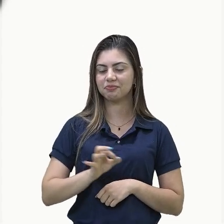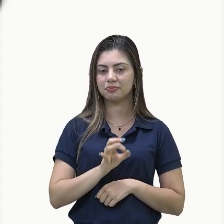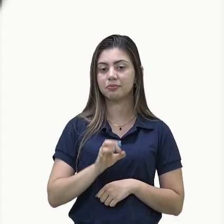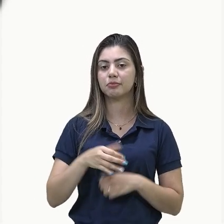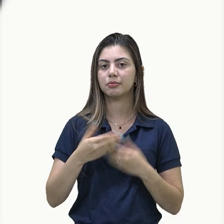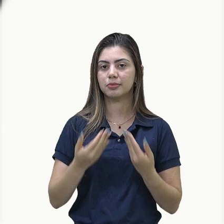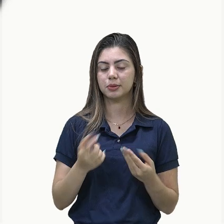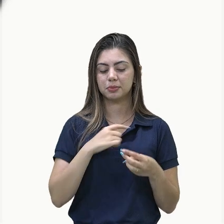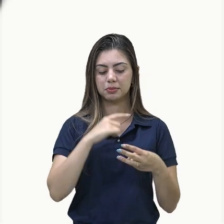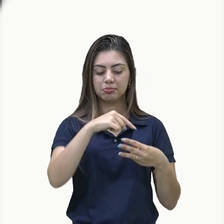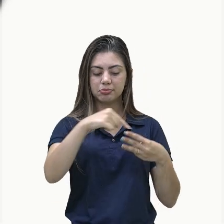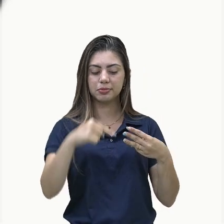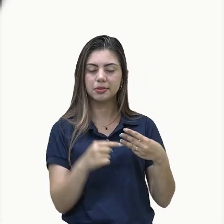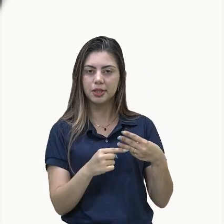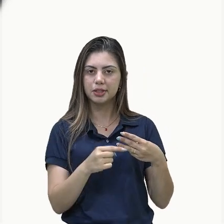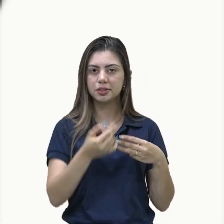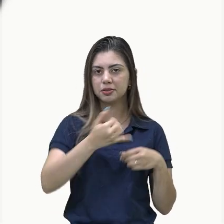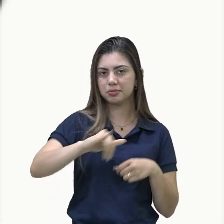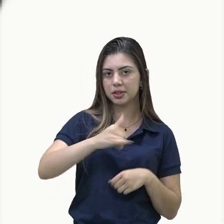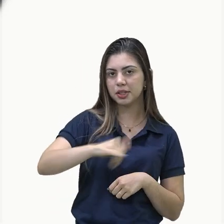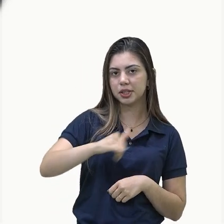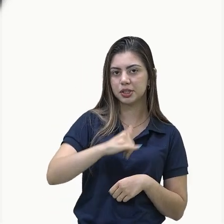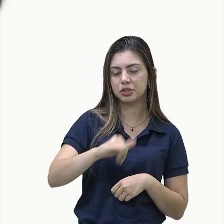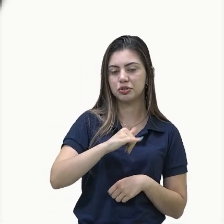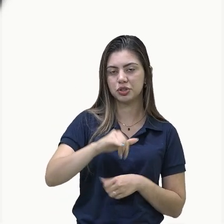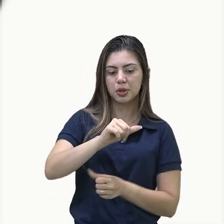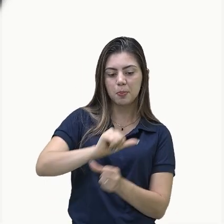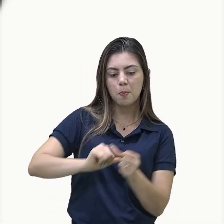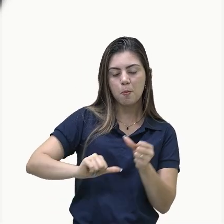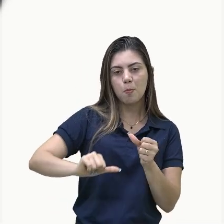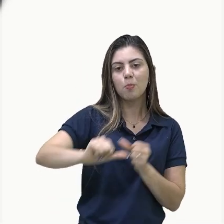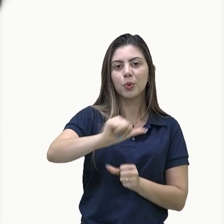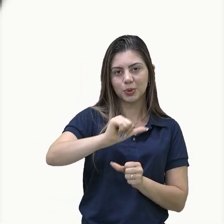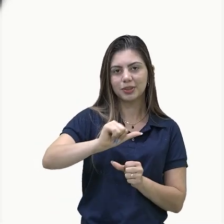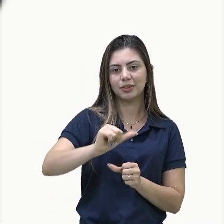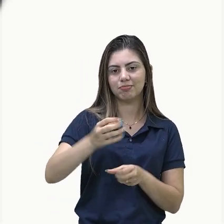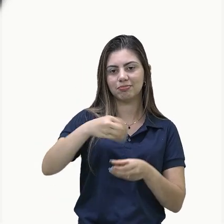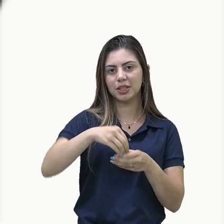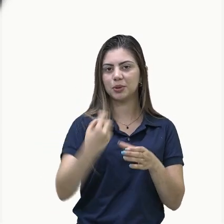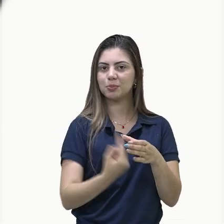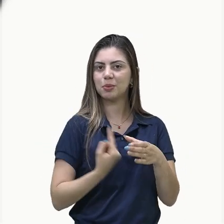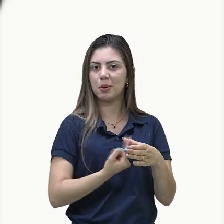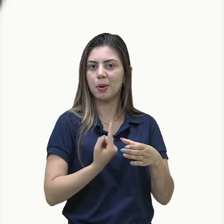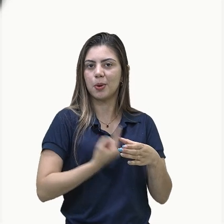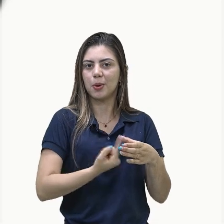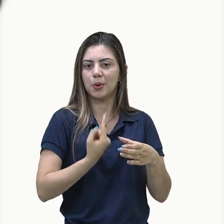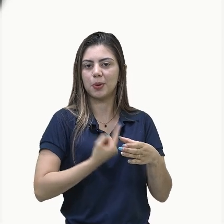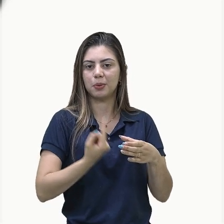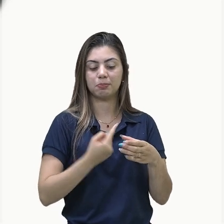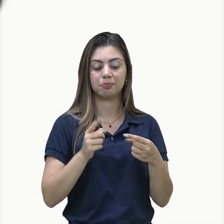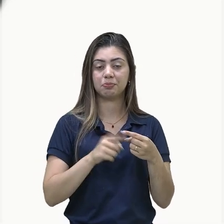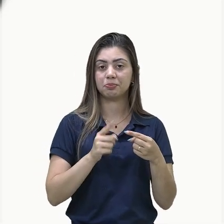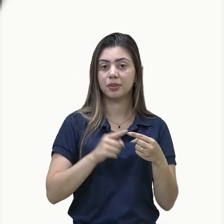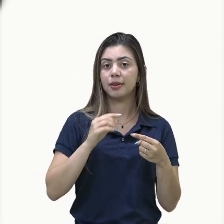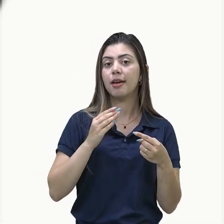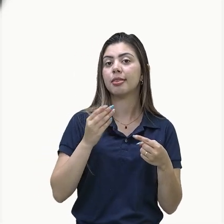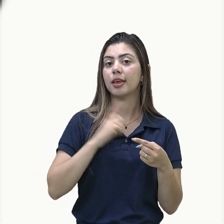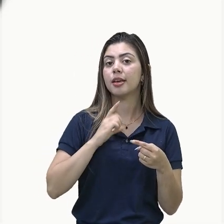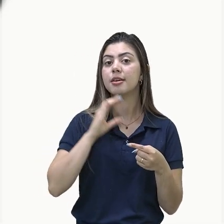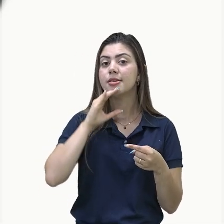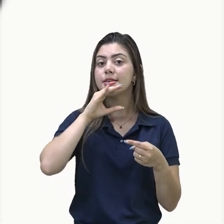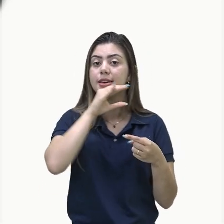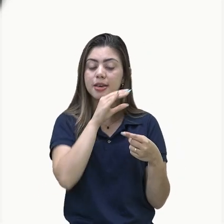Essas energias apareceram a partir da energia elétrica onde o aparelho está ligado. Energia térmica,